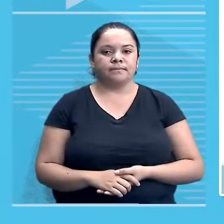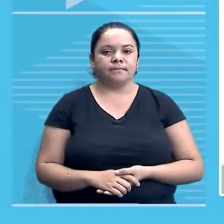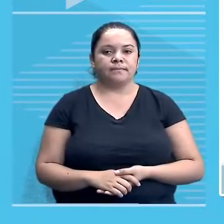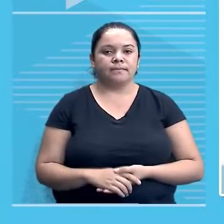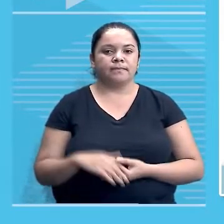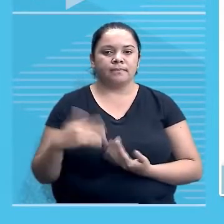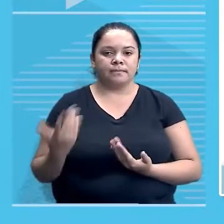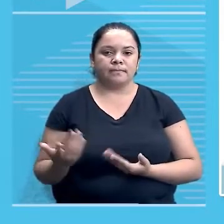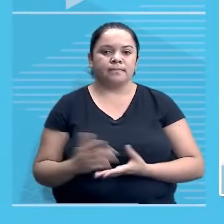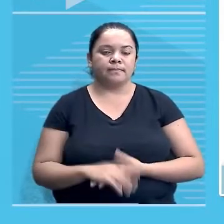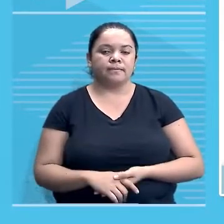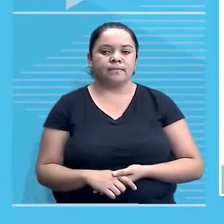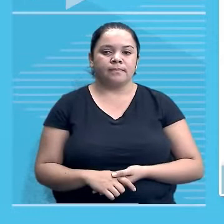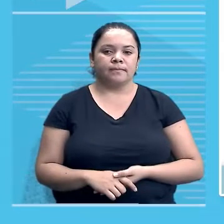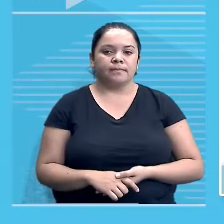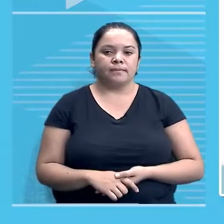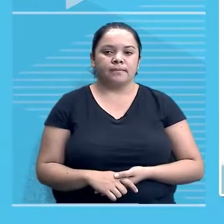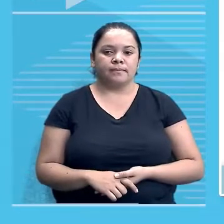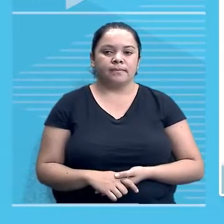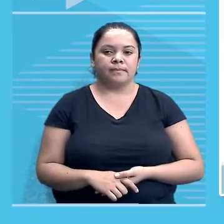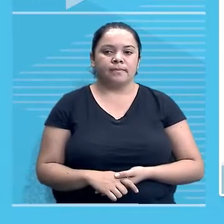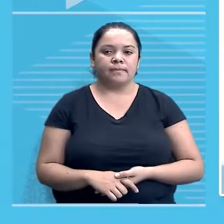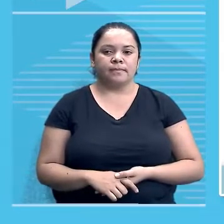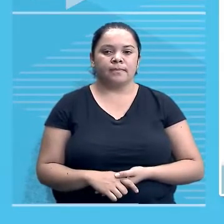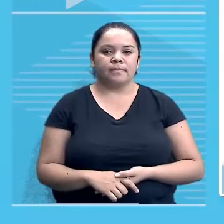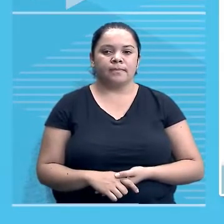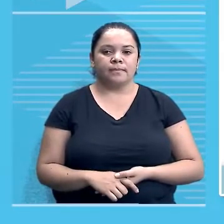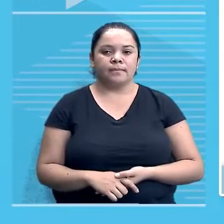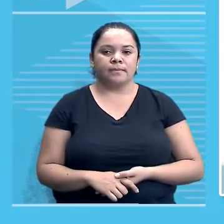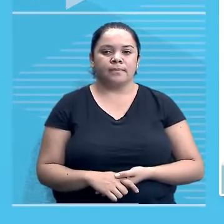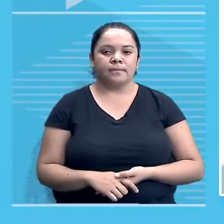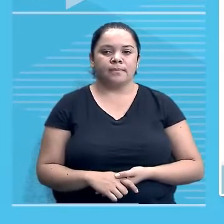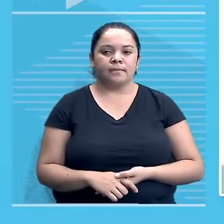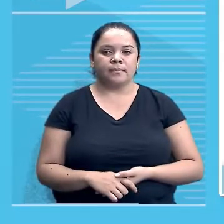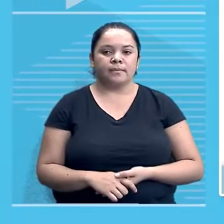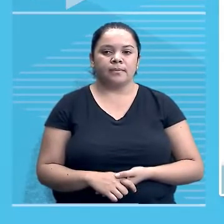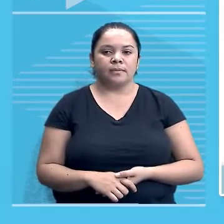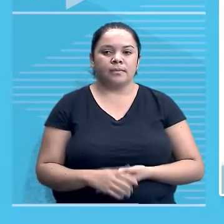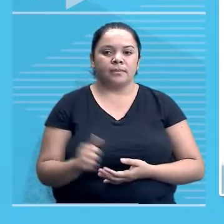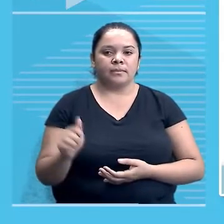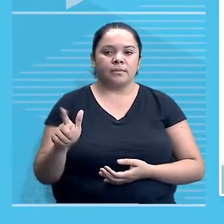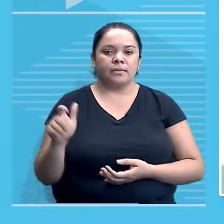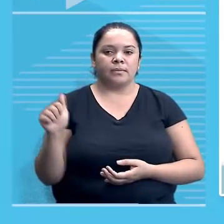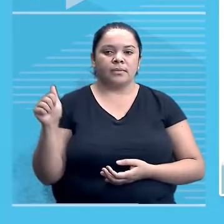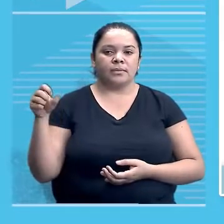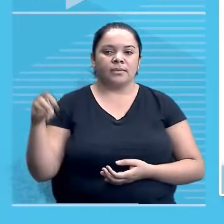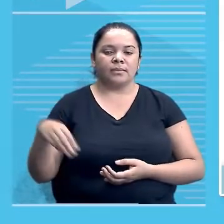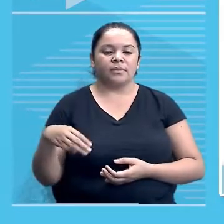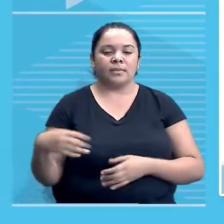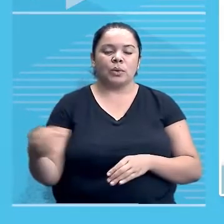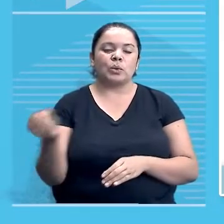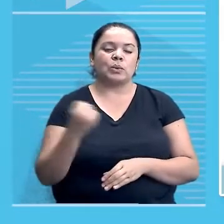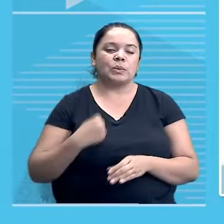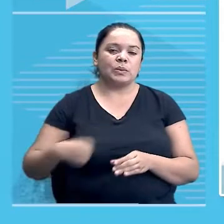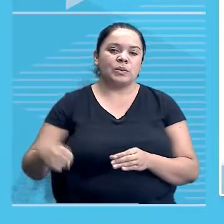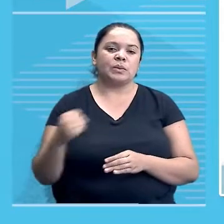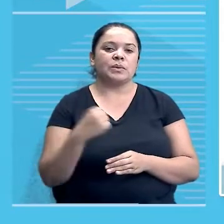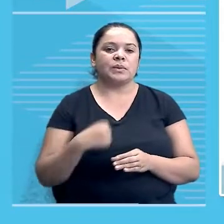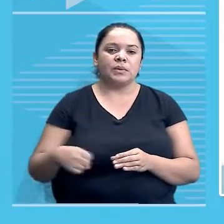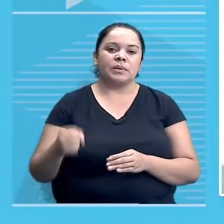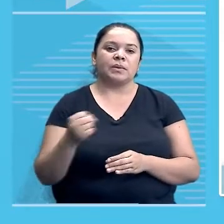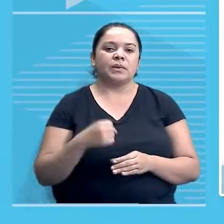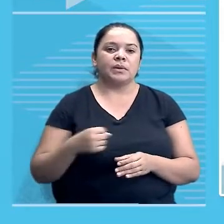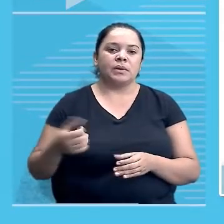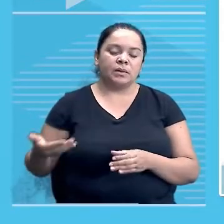Então, nesse momento que o Alan está colocando essa água aí para cozinhar a sopa dele, né?